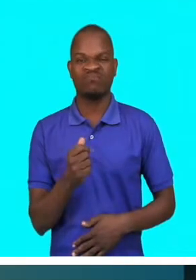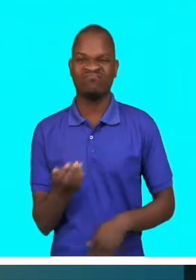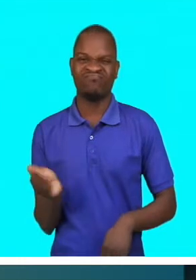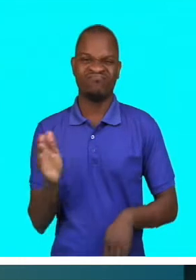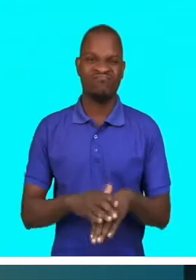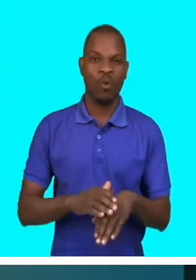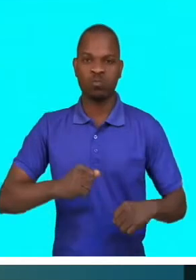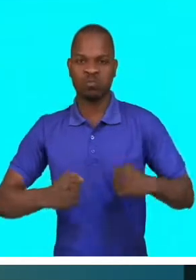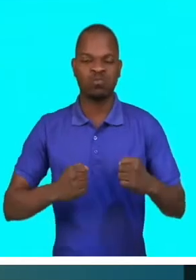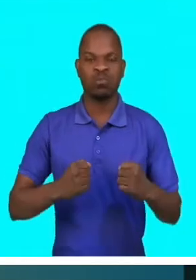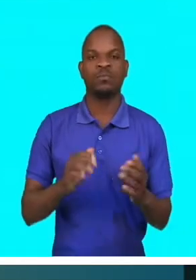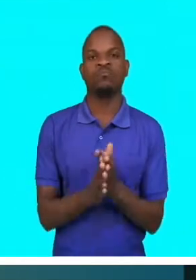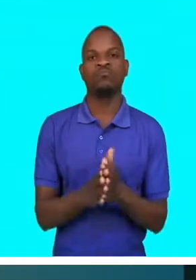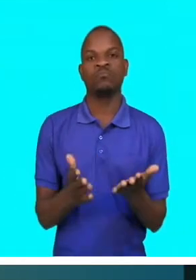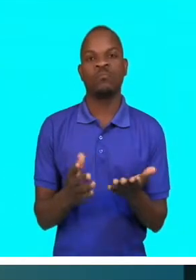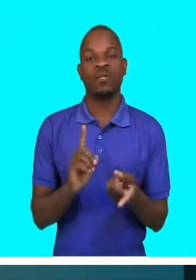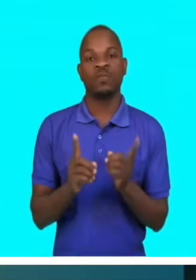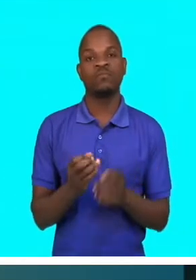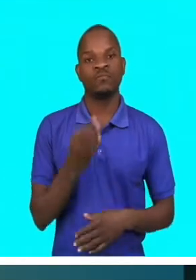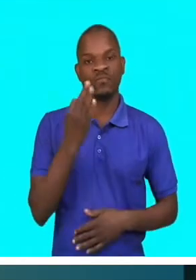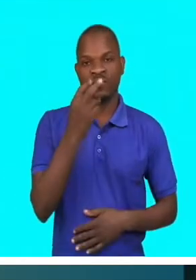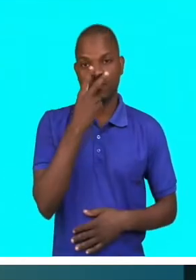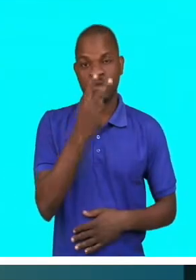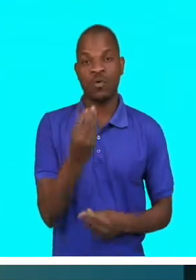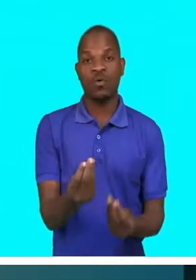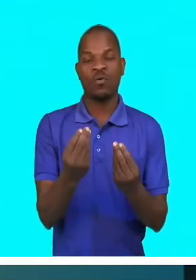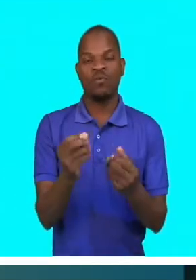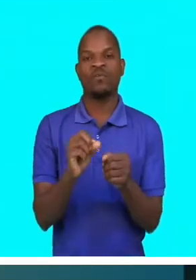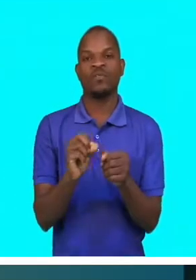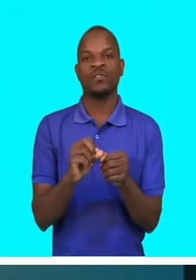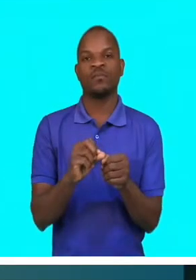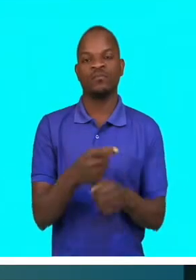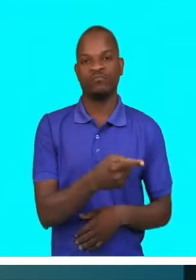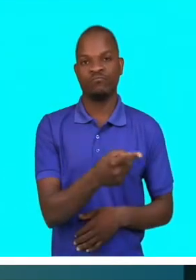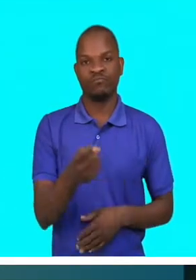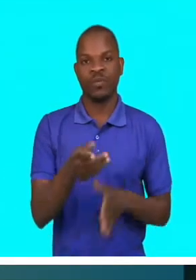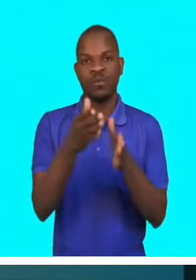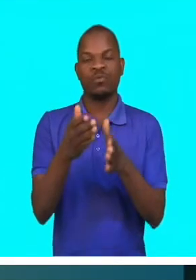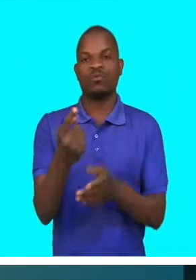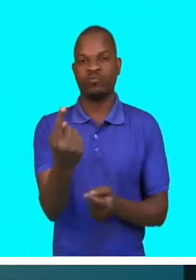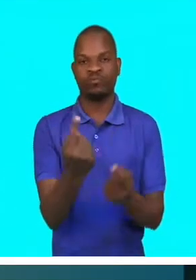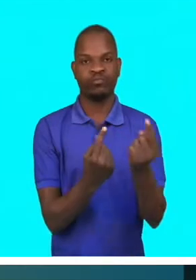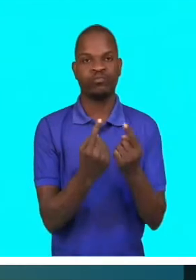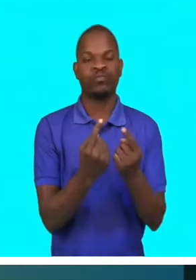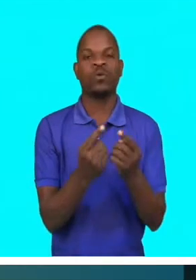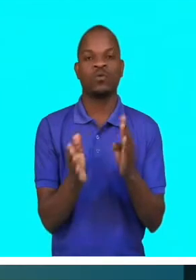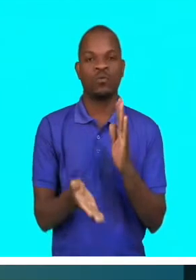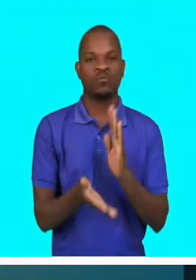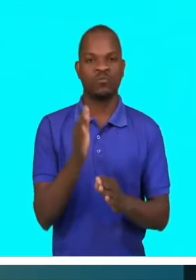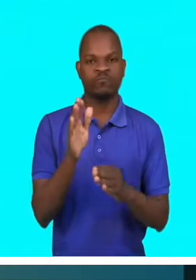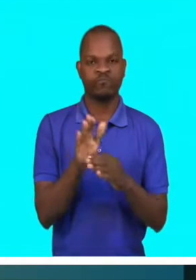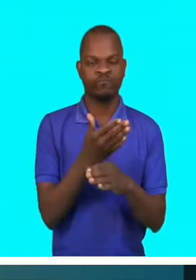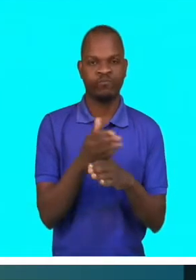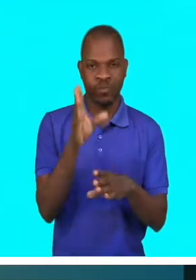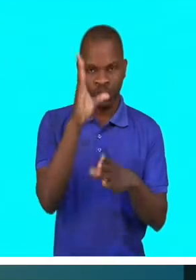se encontram aqui, mas que mais tarde vamos criar condições, portanto, para que aconteça uma atualização